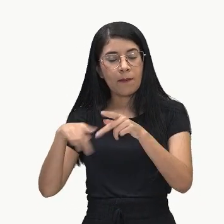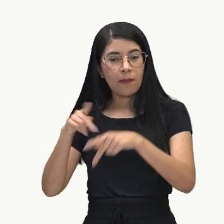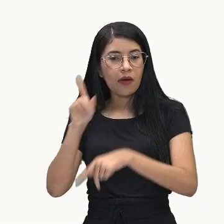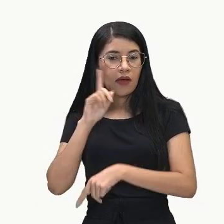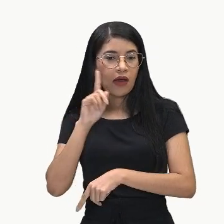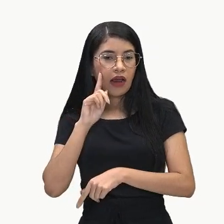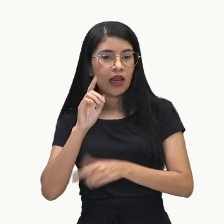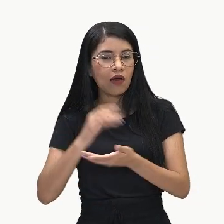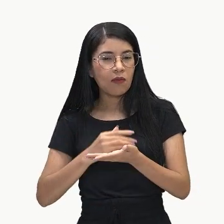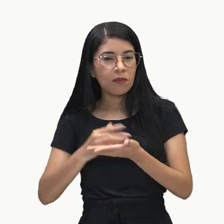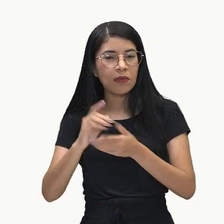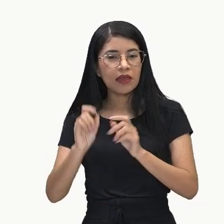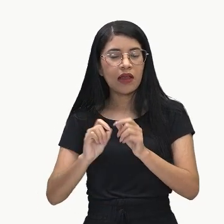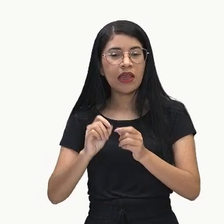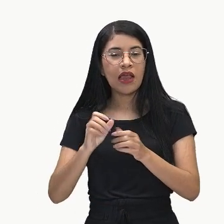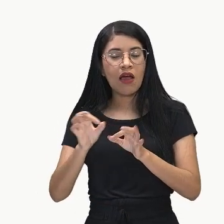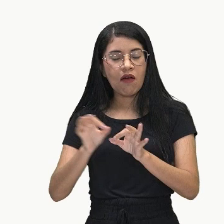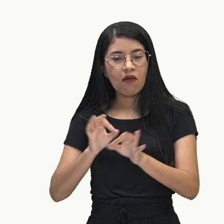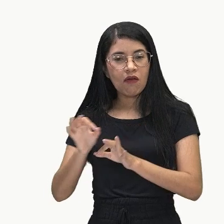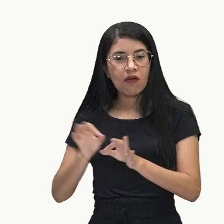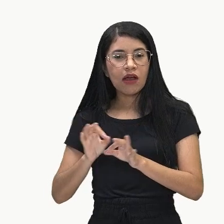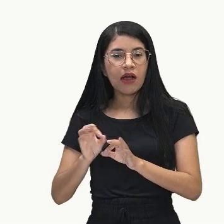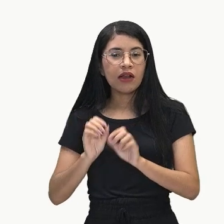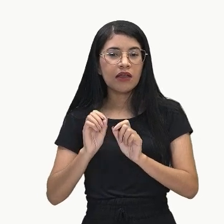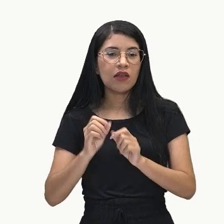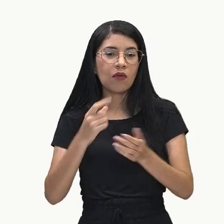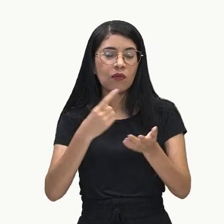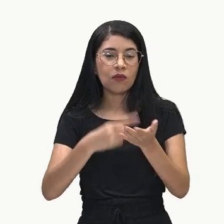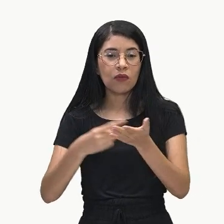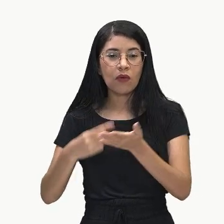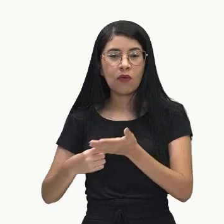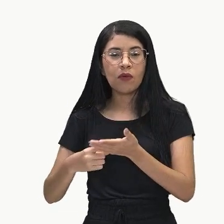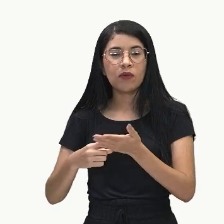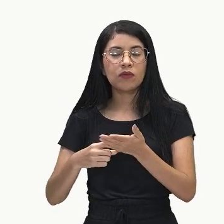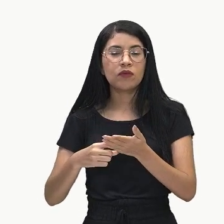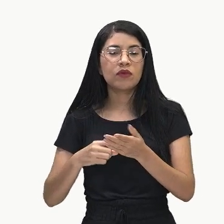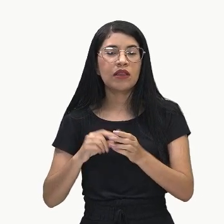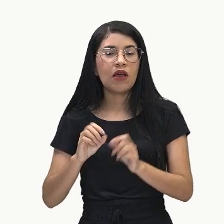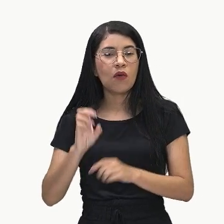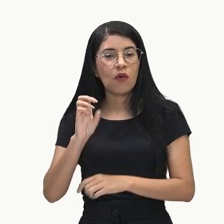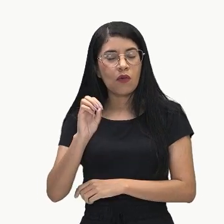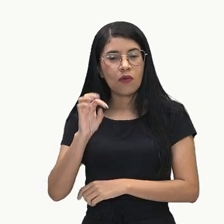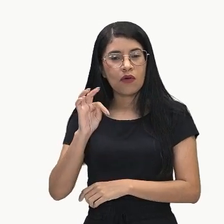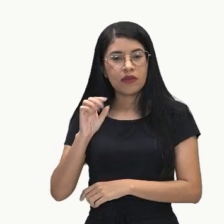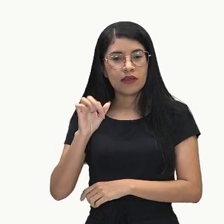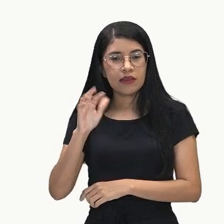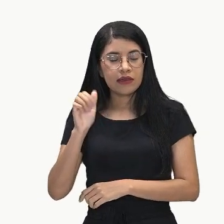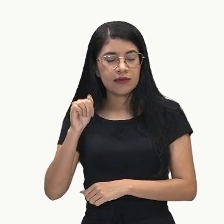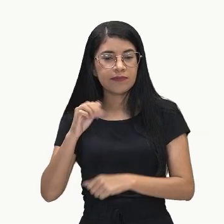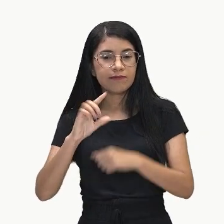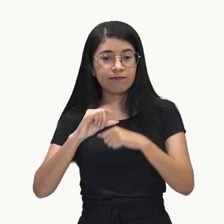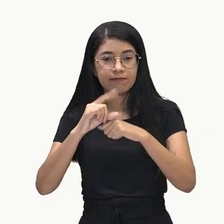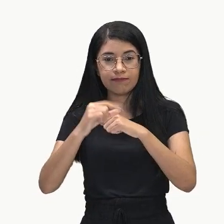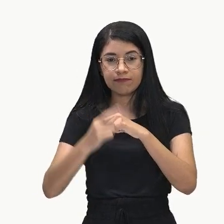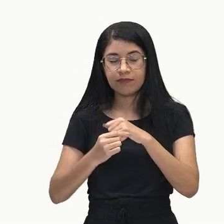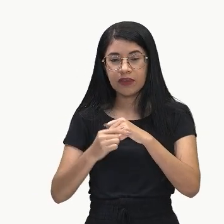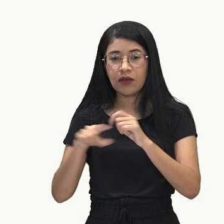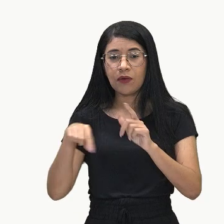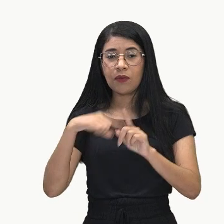lideraram a criação da Organização do Tratado do Atlântico Norte, no caso a OTAN. Qual era a